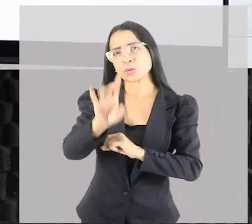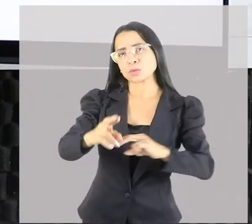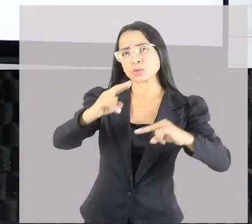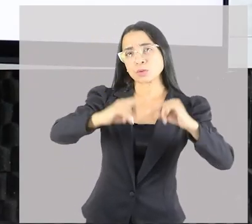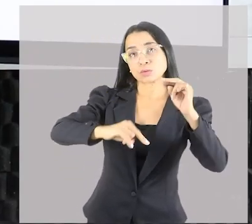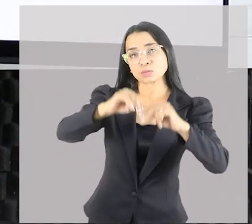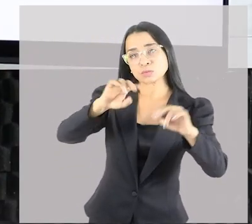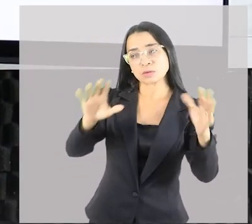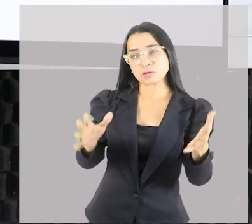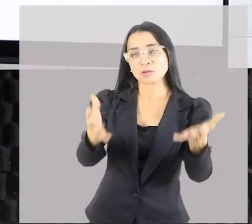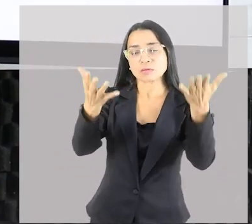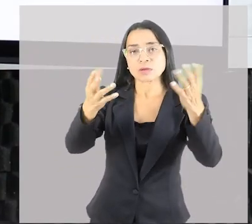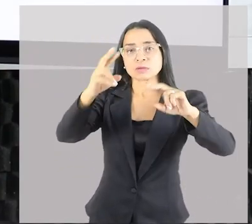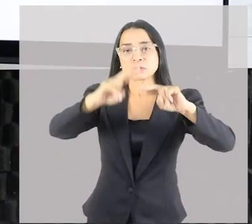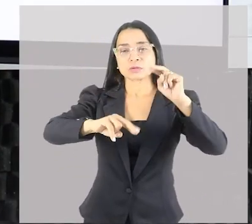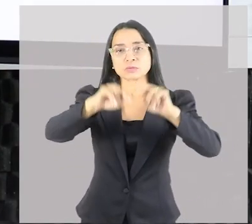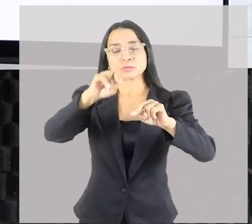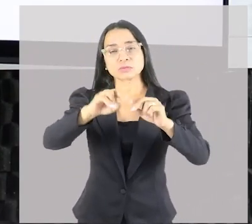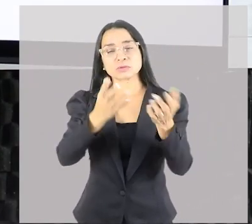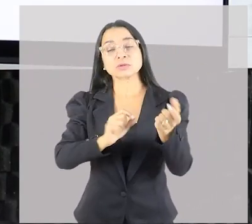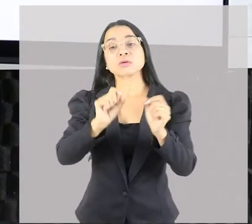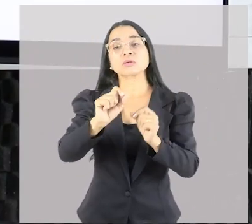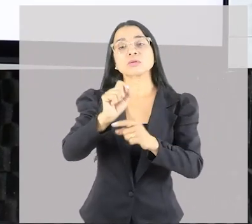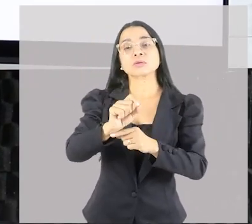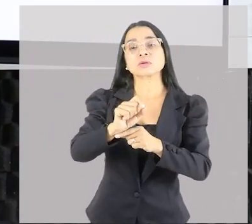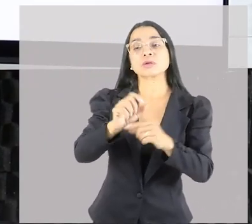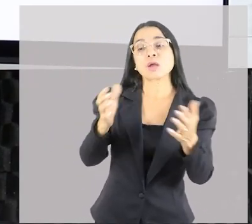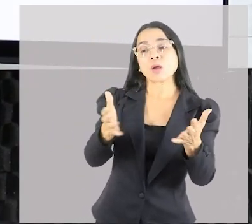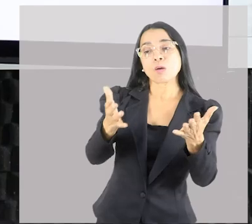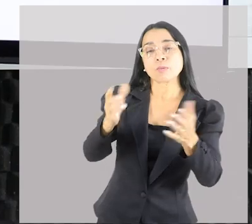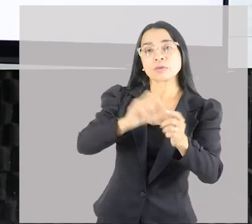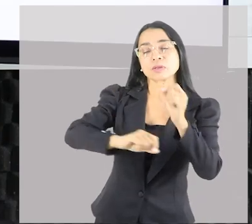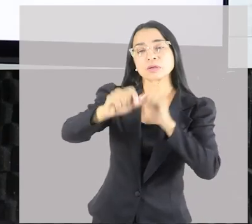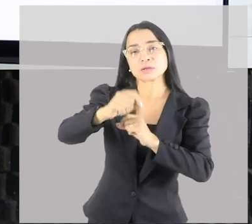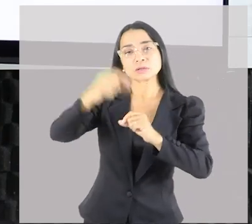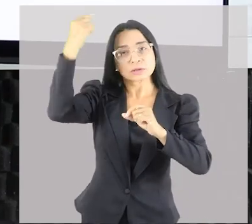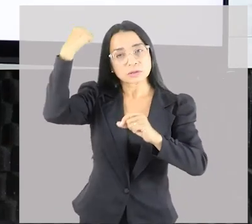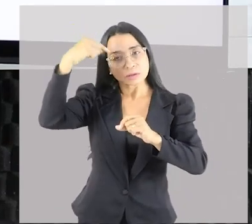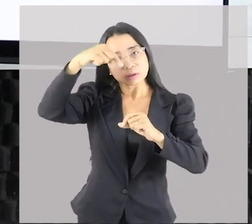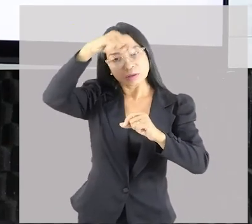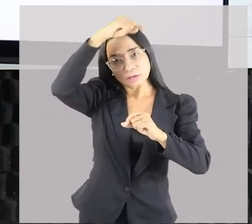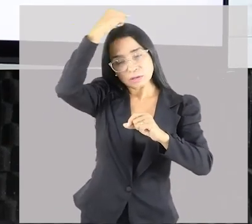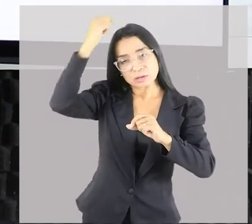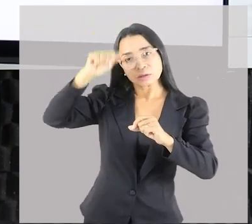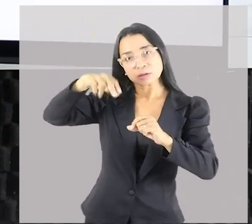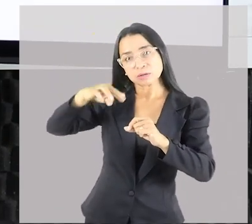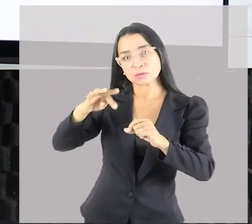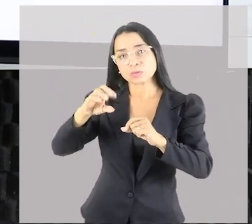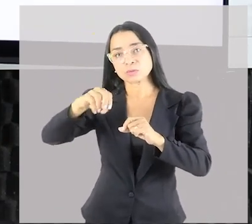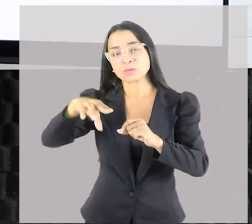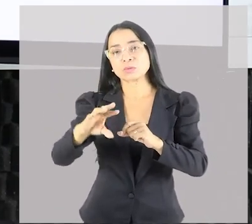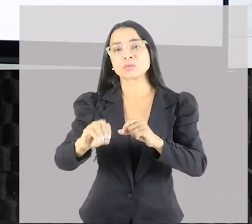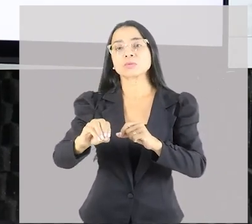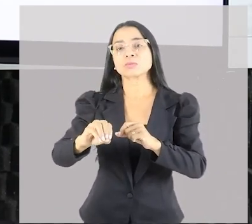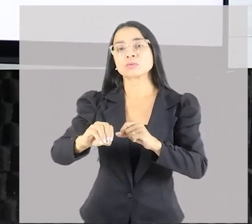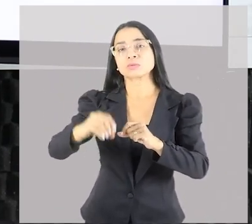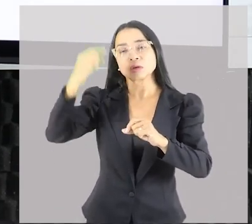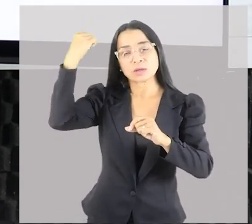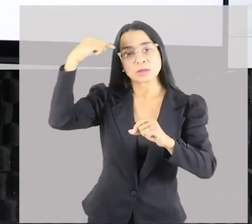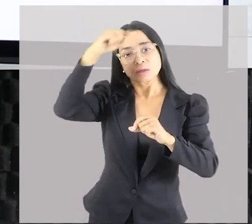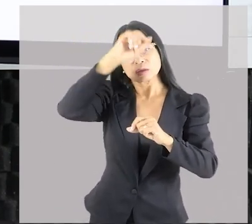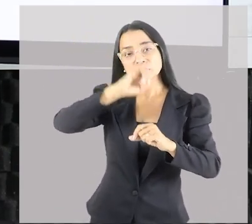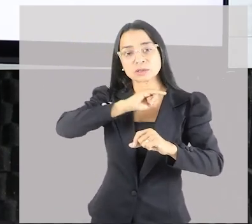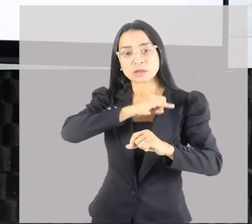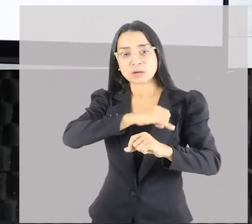festas juninas, em homenagem a Santo Antônio, São João, São Pedro e nosso santo, eu digo da